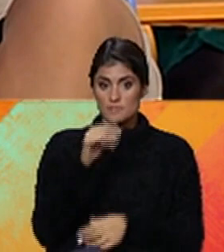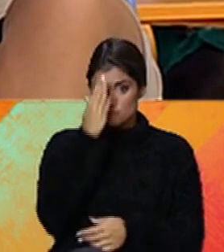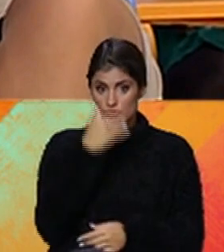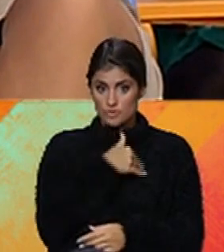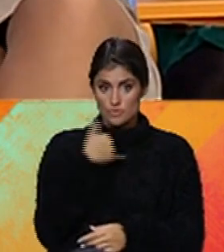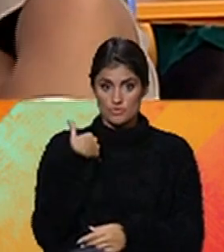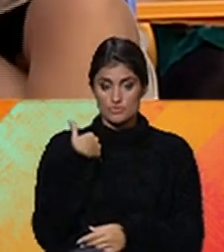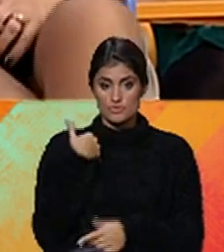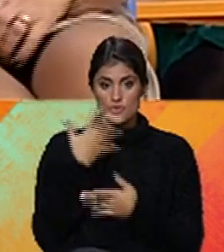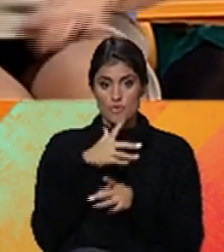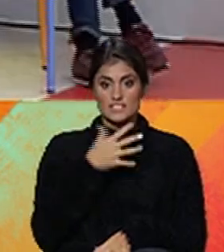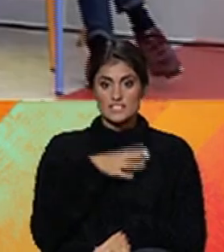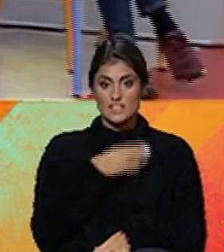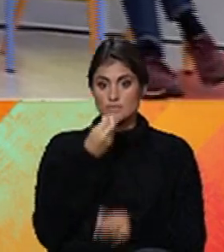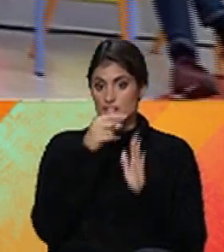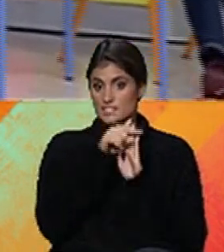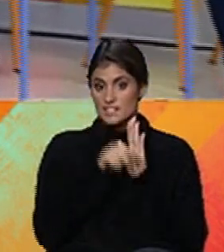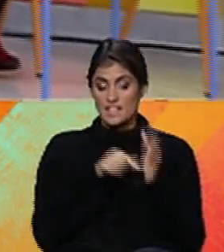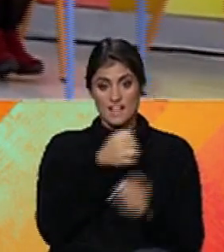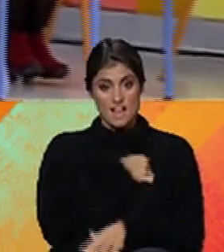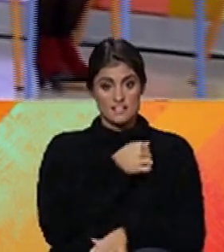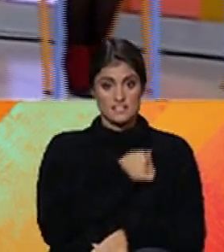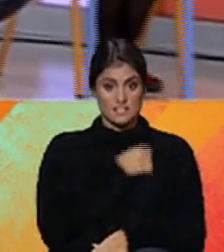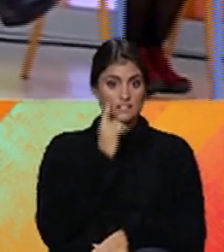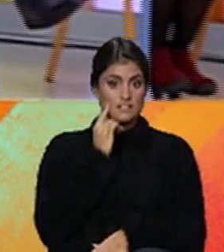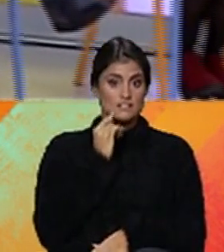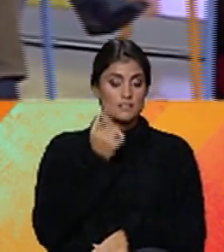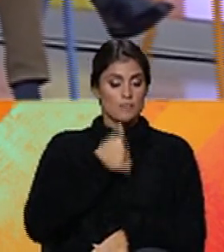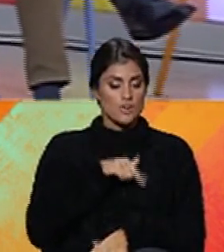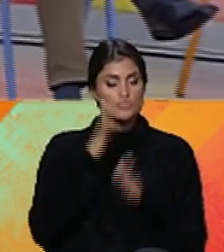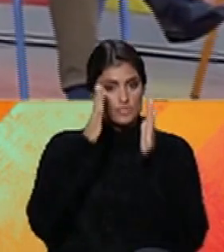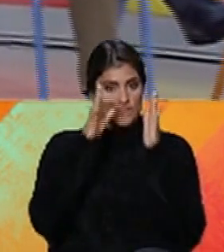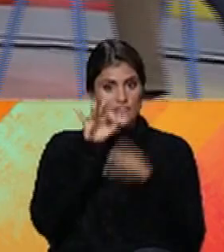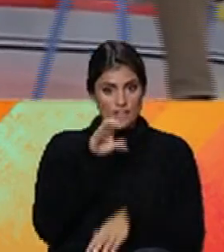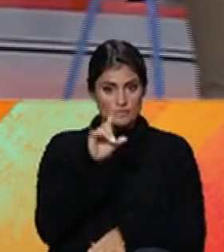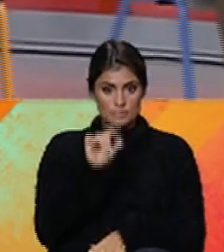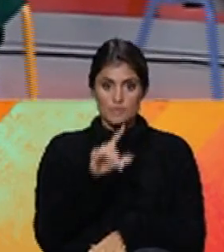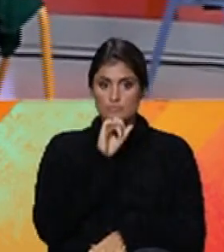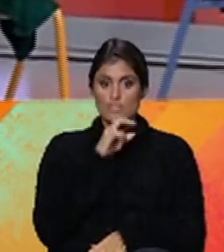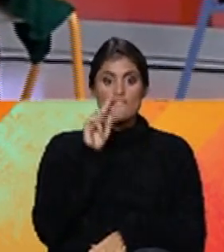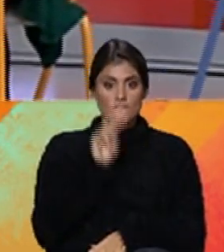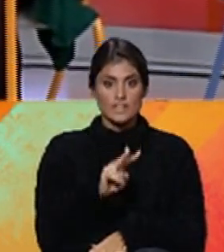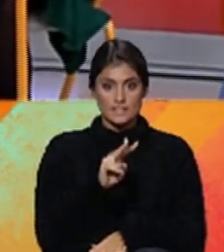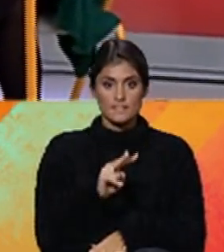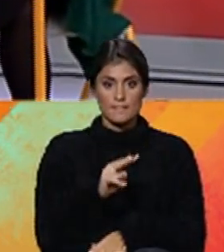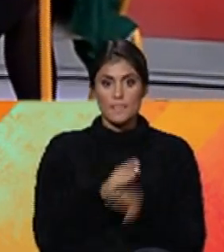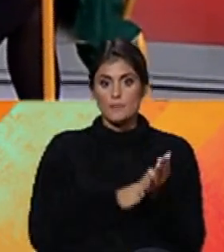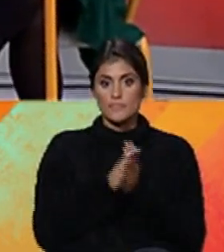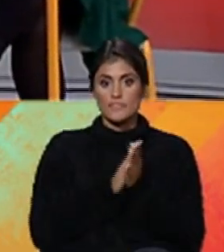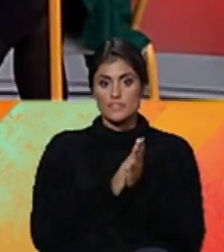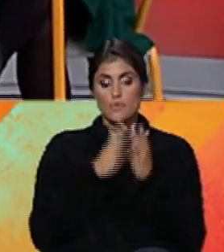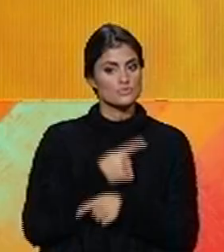até queima a ponta dos dedos, é o quê? Lá de casa, para nós e para o chefe Hélio também poderes ver, aproveitem o